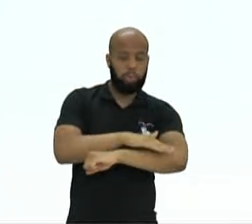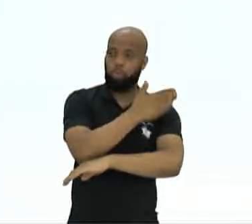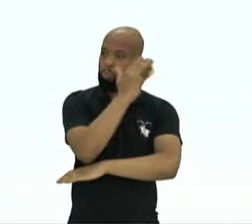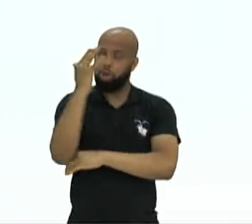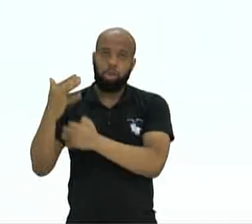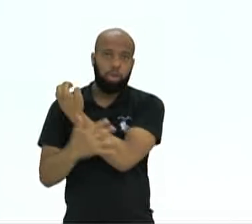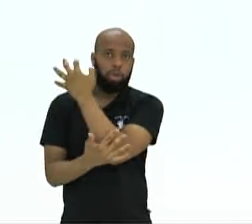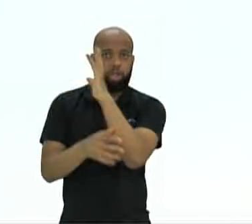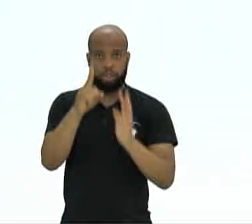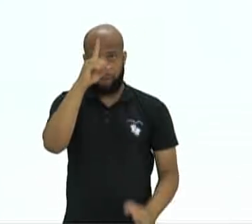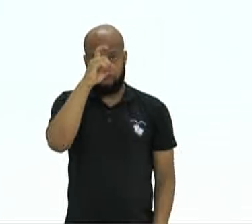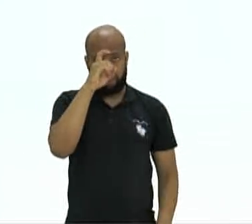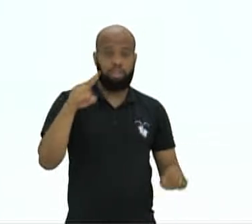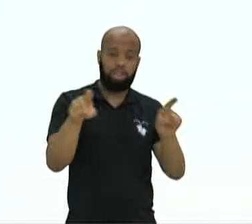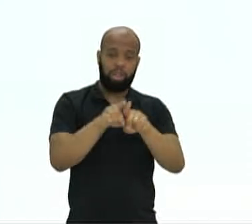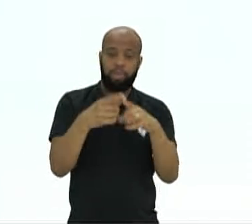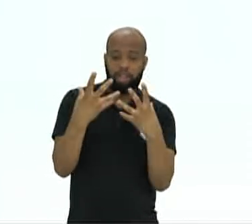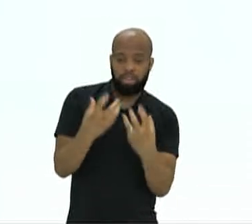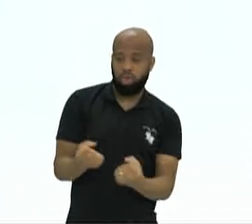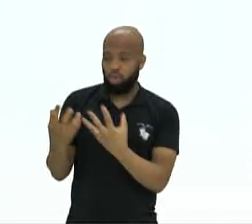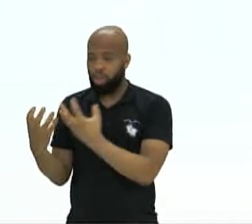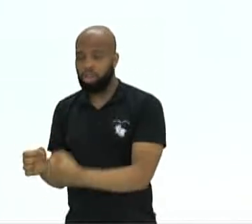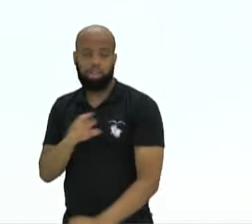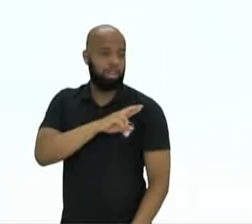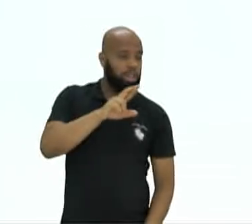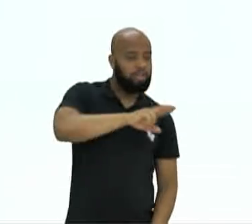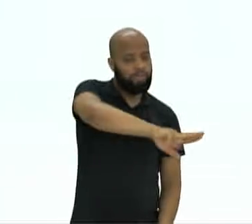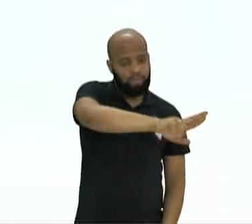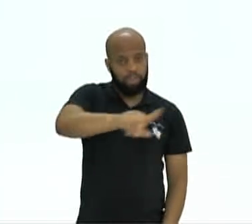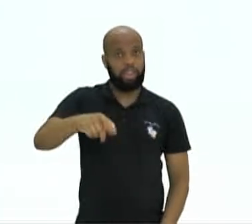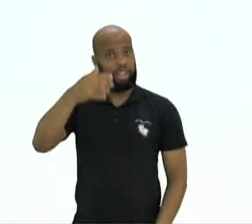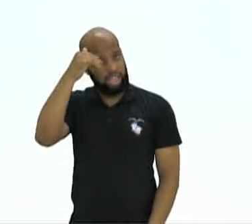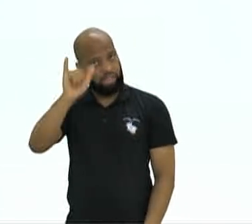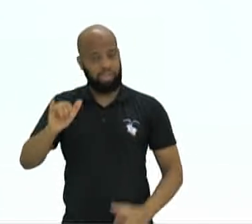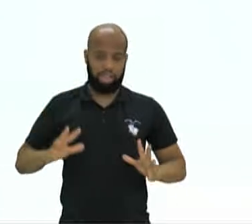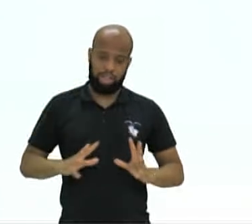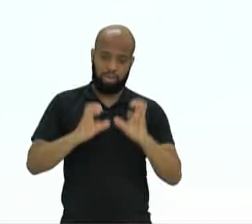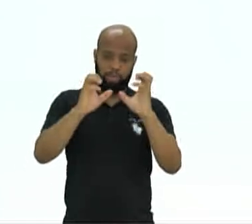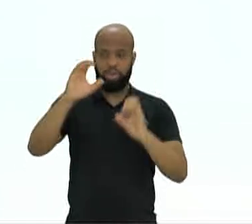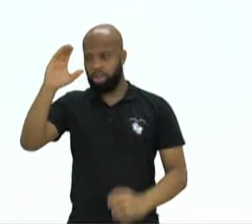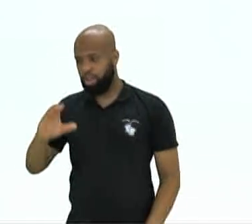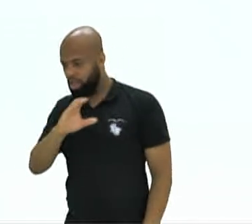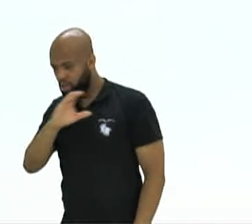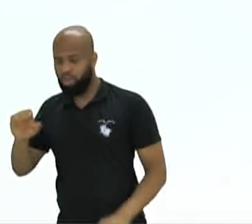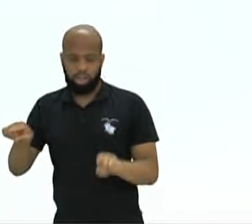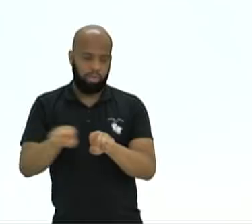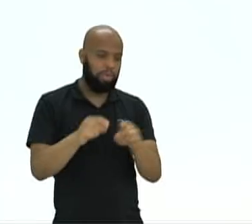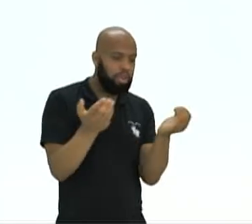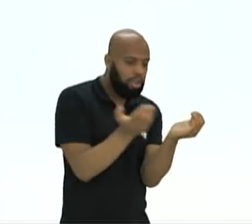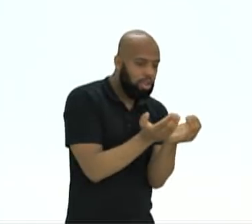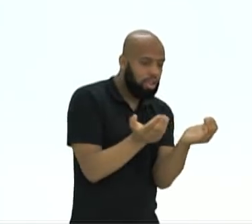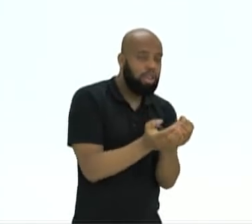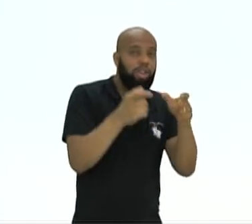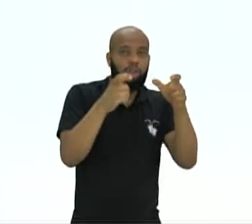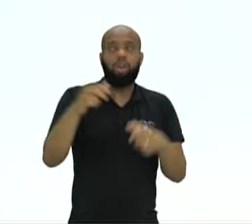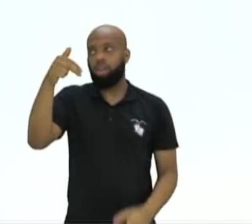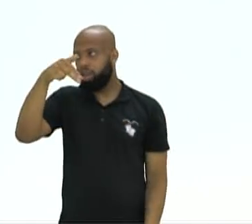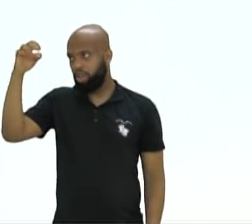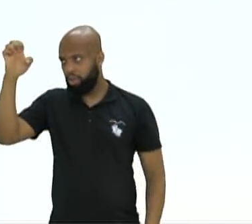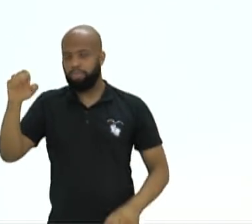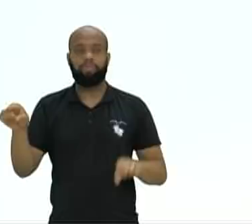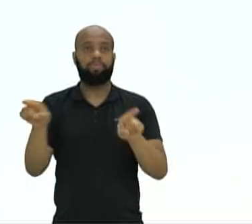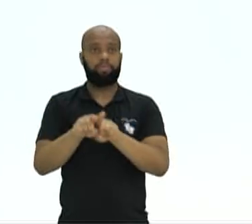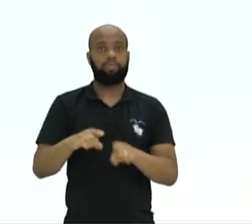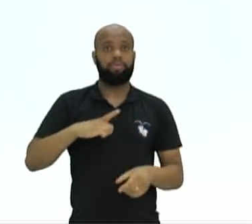tolerância religiosa que eu estou trazendo para vocês, né, a fim de evitar conflitos entre católicos e protestantes na região do Nordeste. E daí